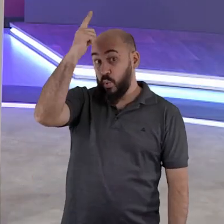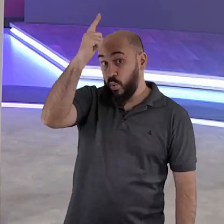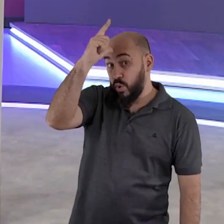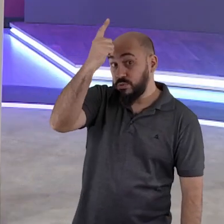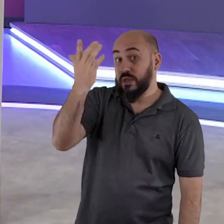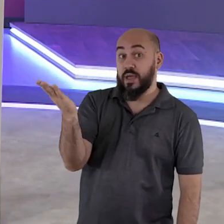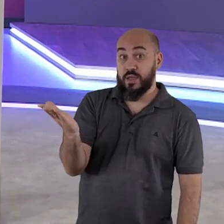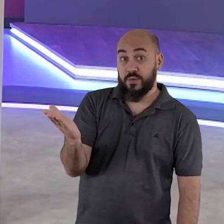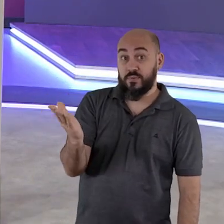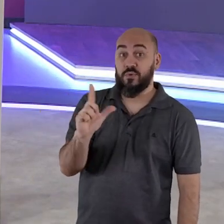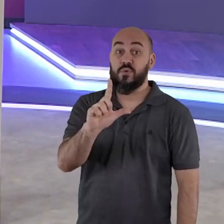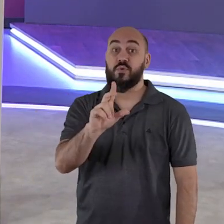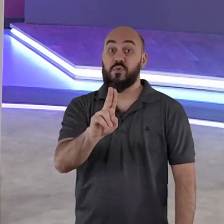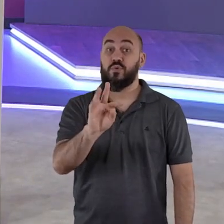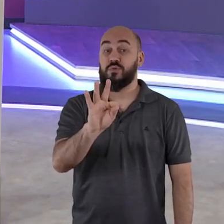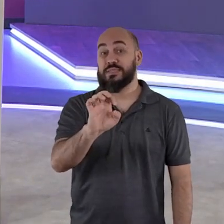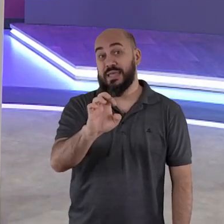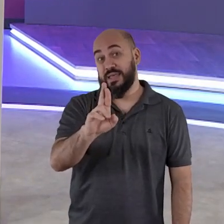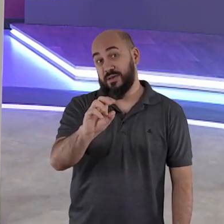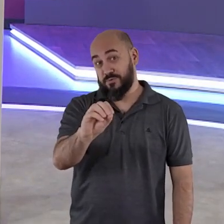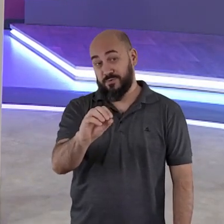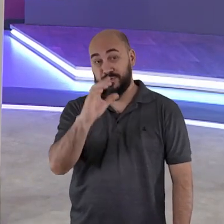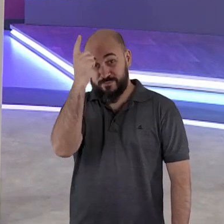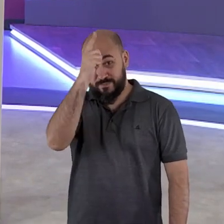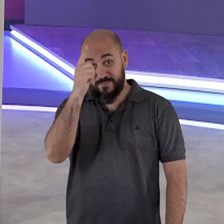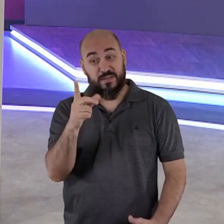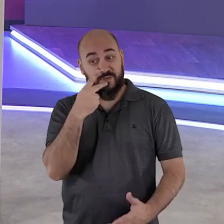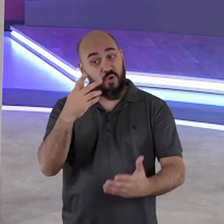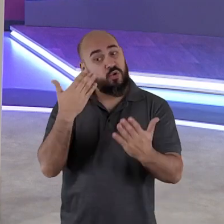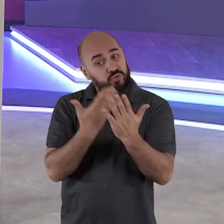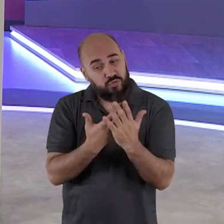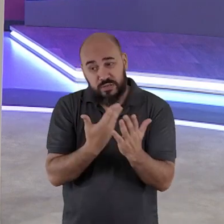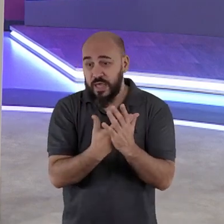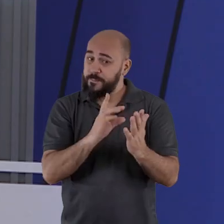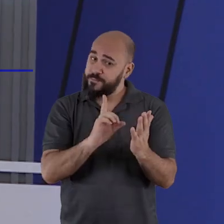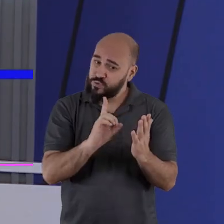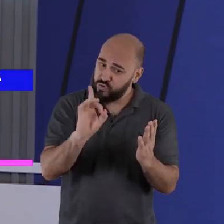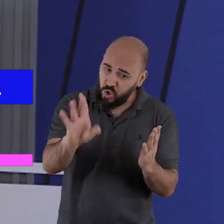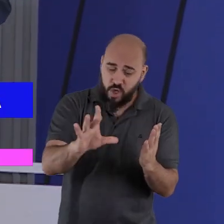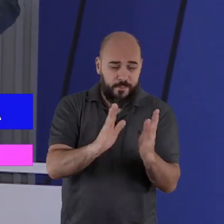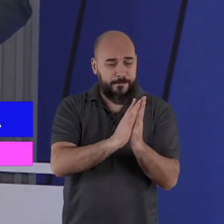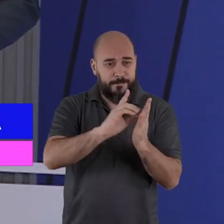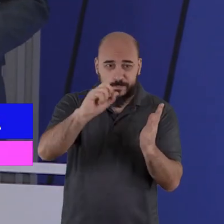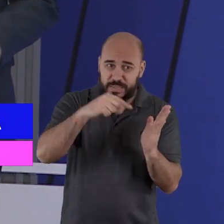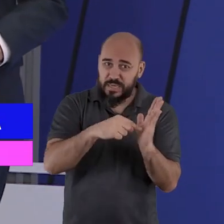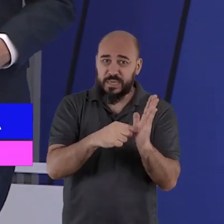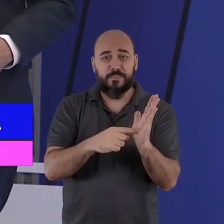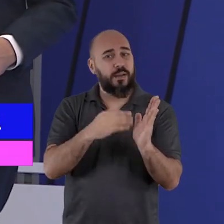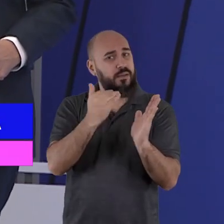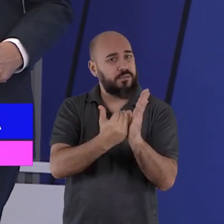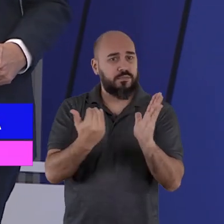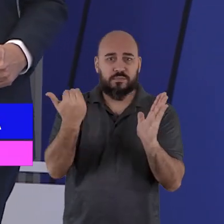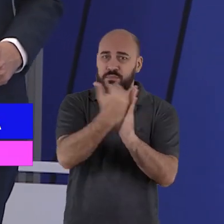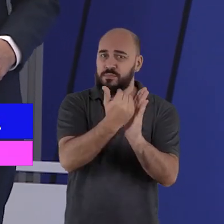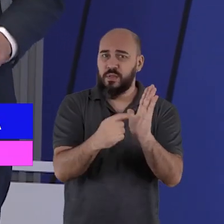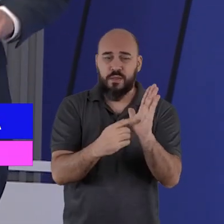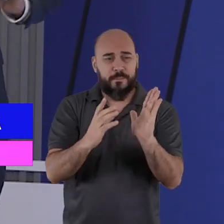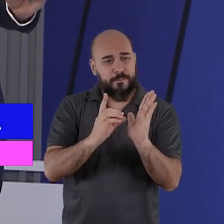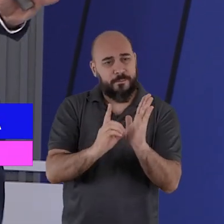estudar a Bíblia, só a Bíblia e nada mais do que a Bíblia. Para Martinho Lutero,